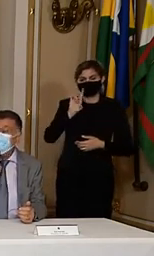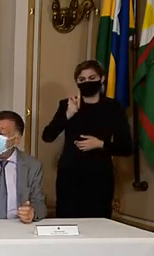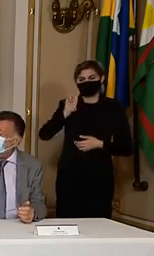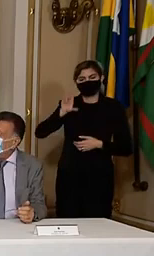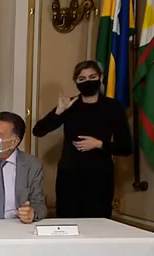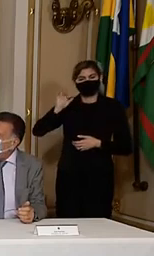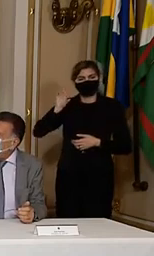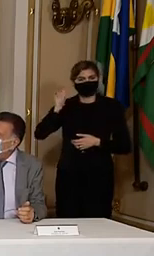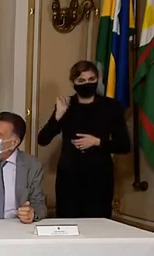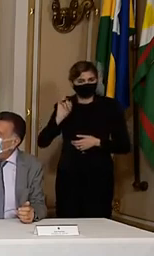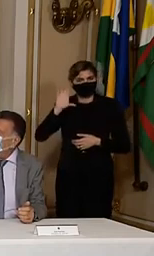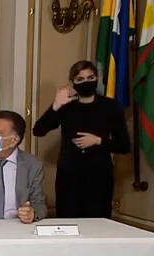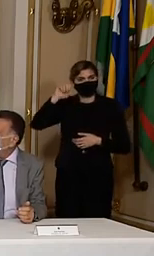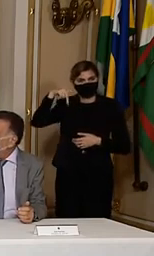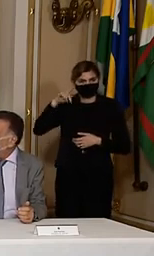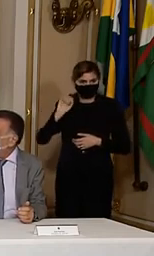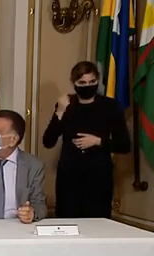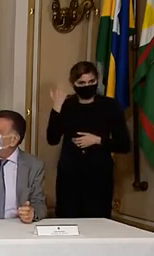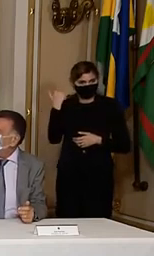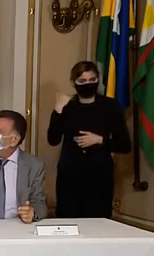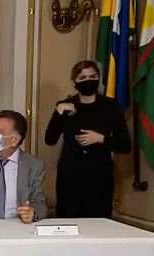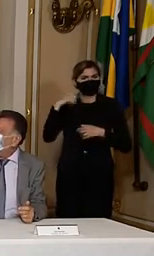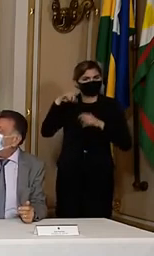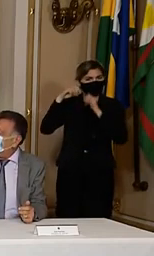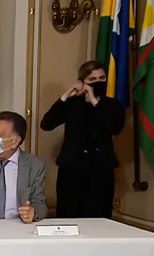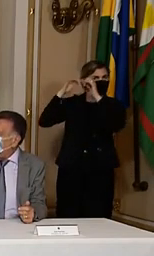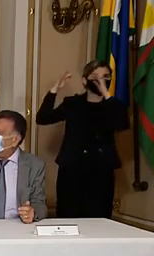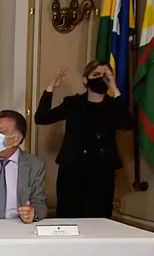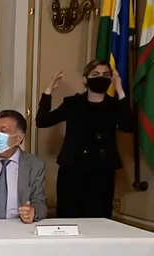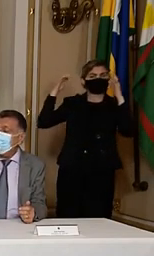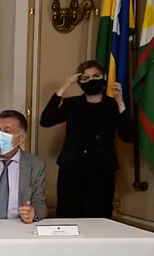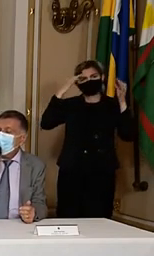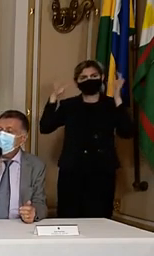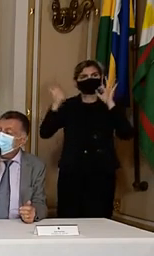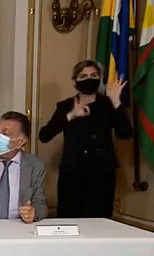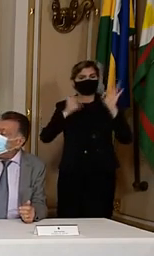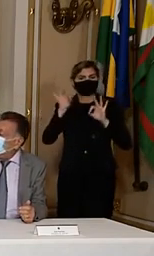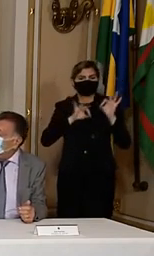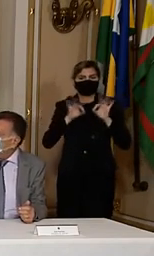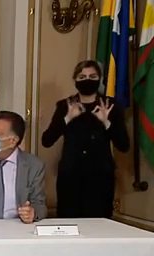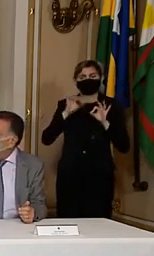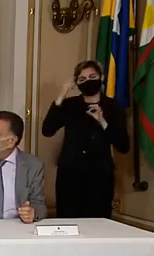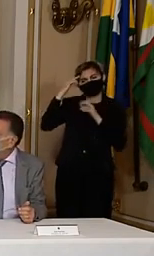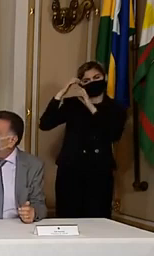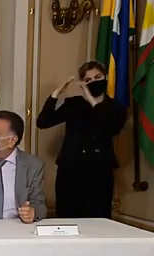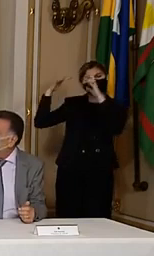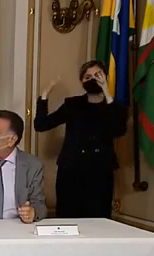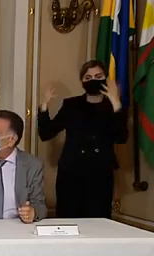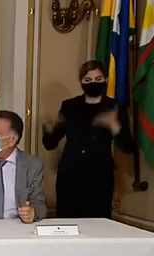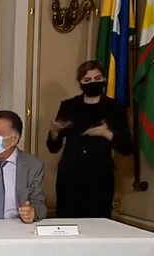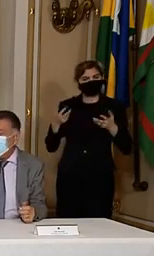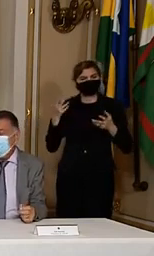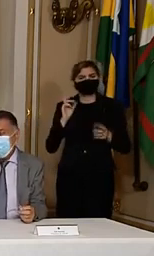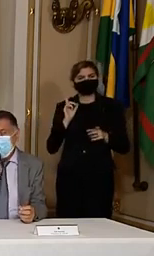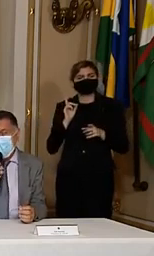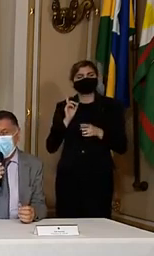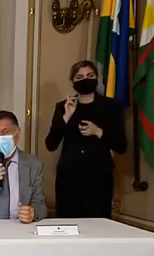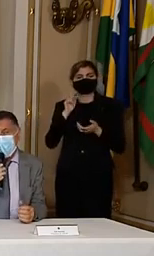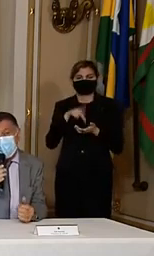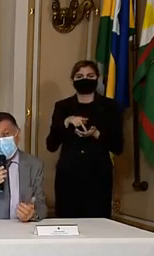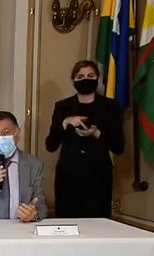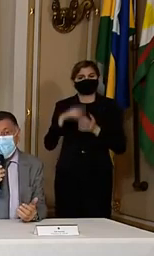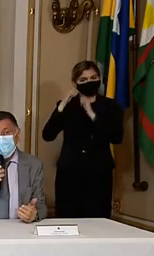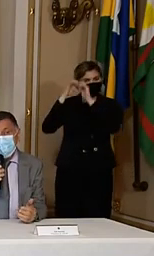já era um sonho imaginado pensado esse sonho torna-se realidade somente agora